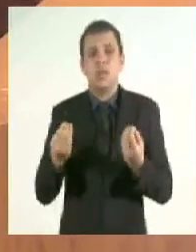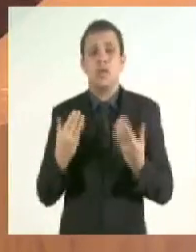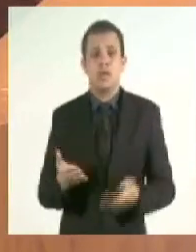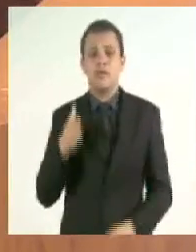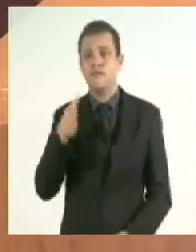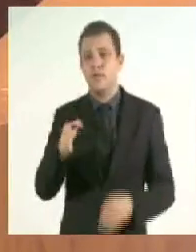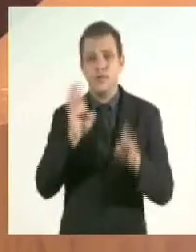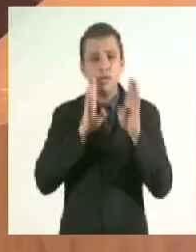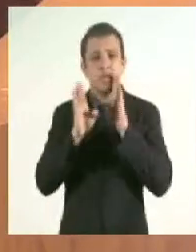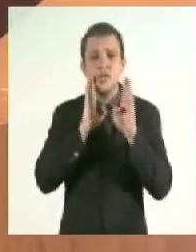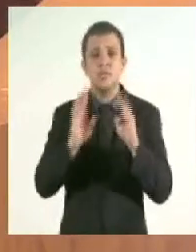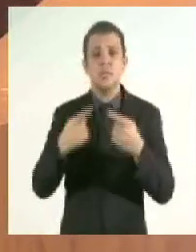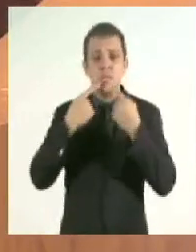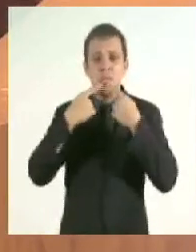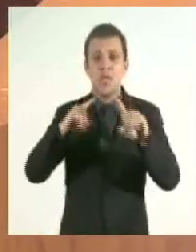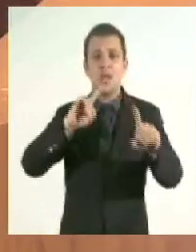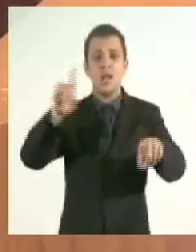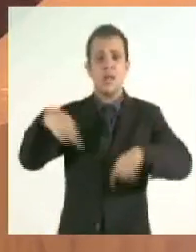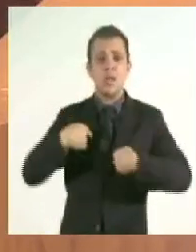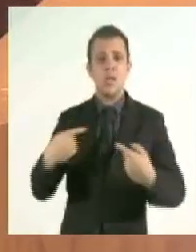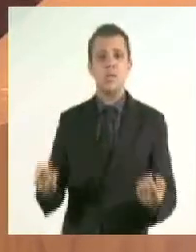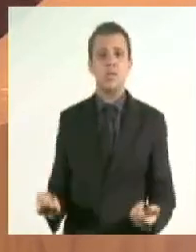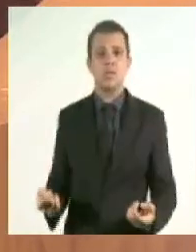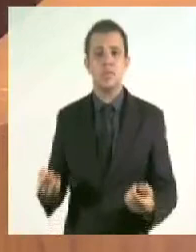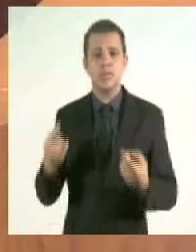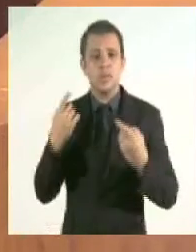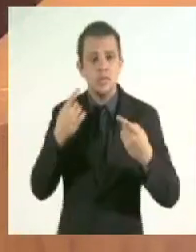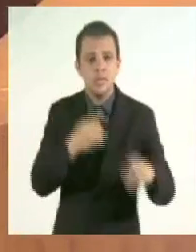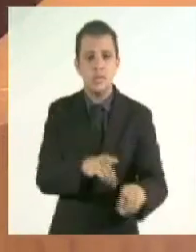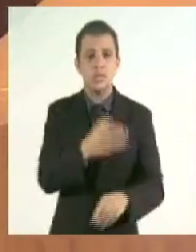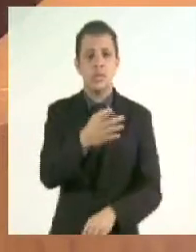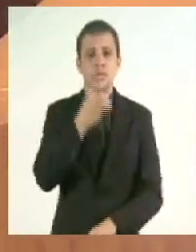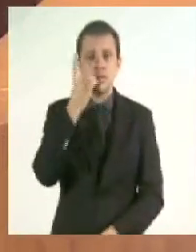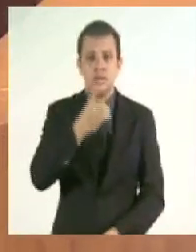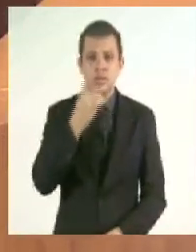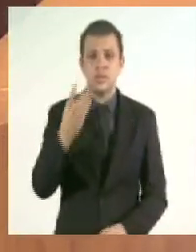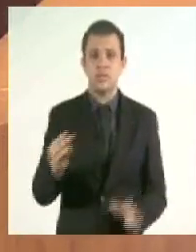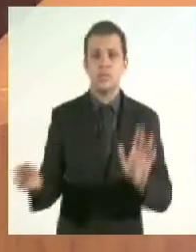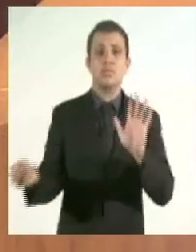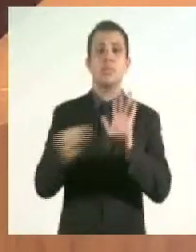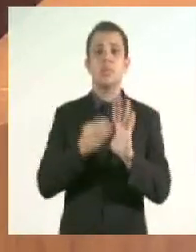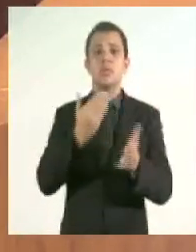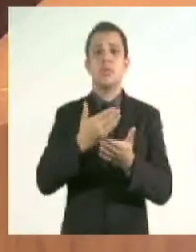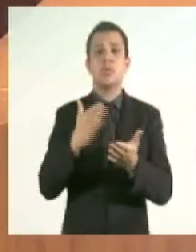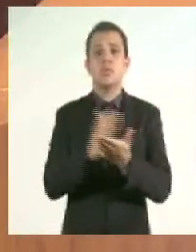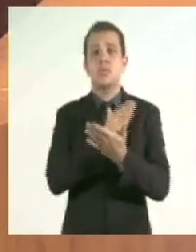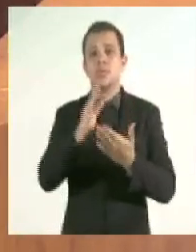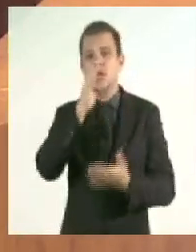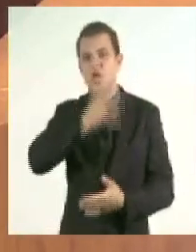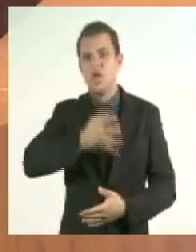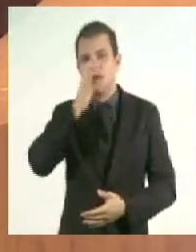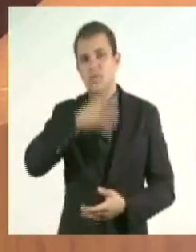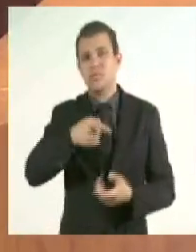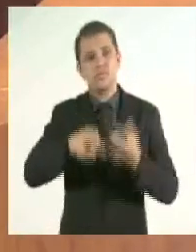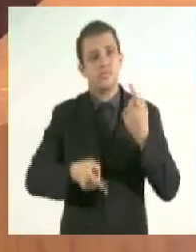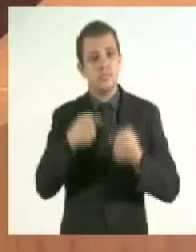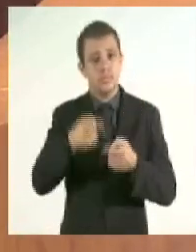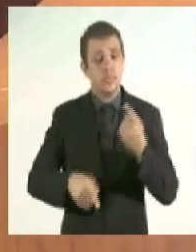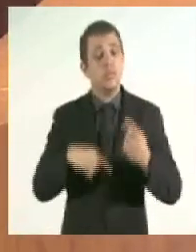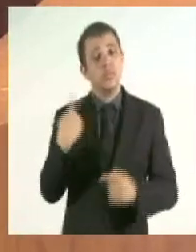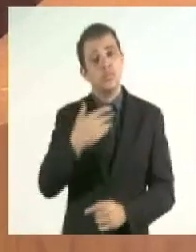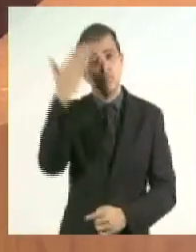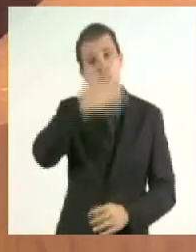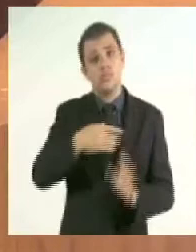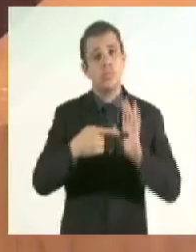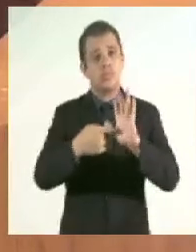deputada, colocar acusações infundadas lá, sem prova, sem nada, que nós estamos provando o que está acontecendo. Tem dados, tem